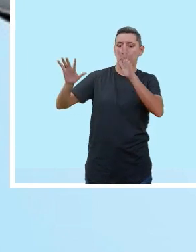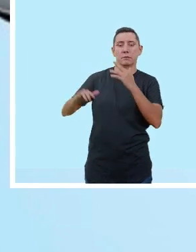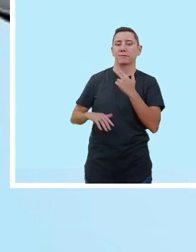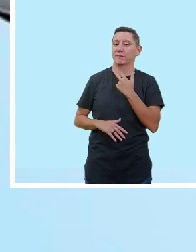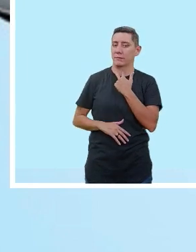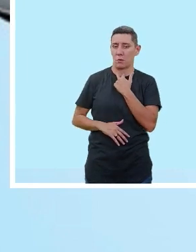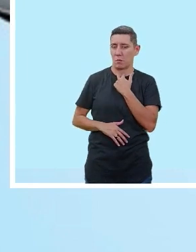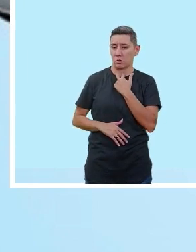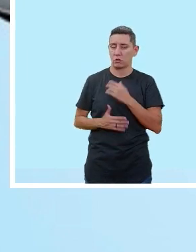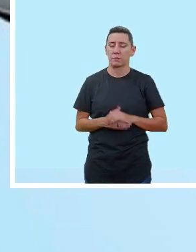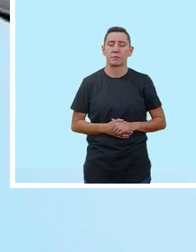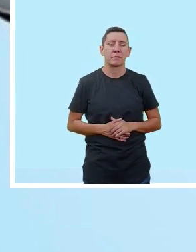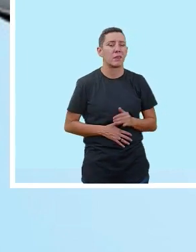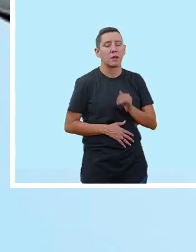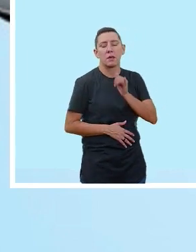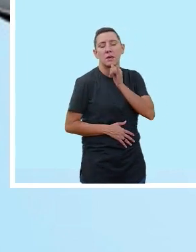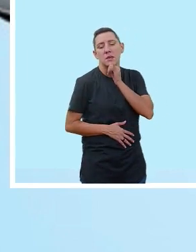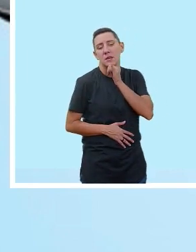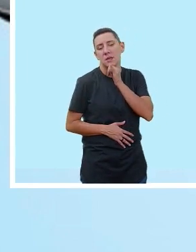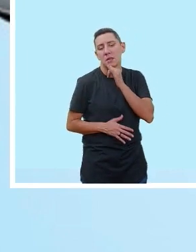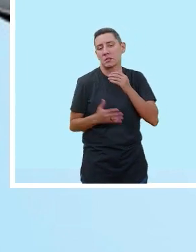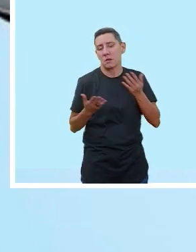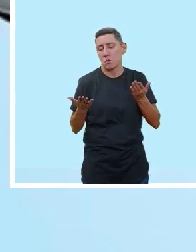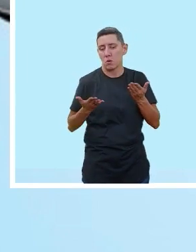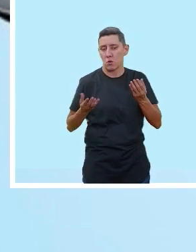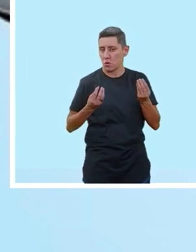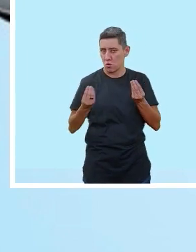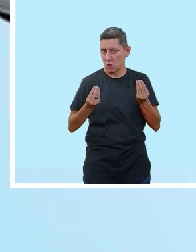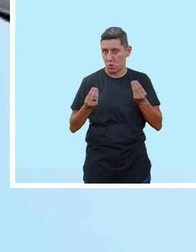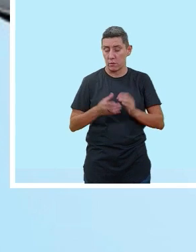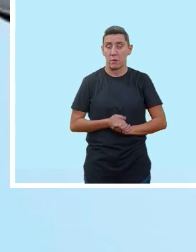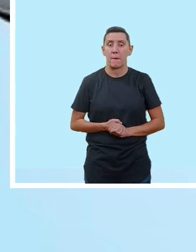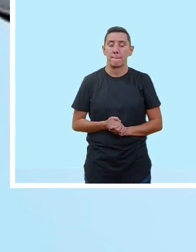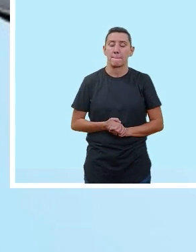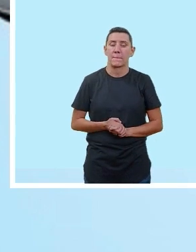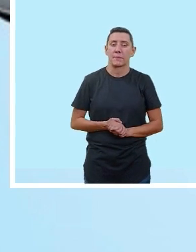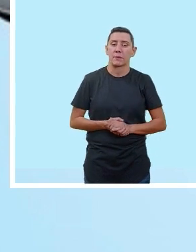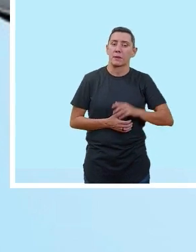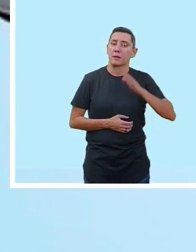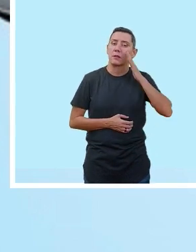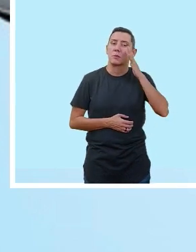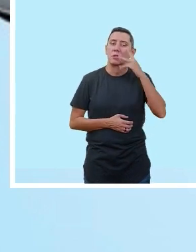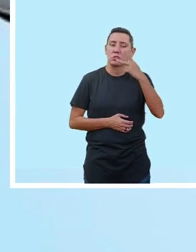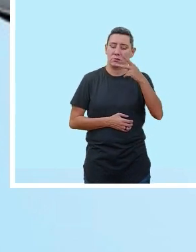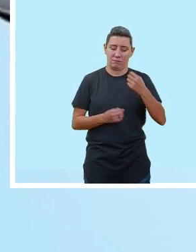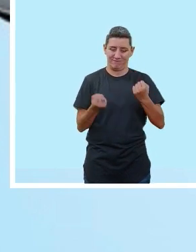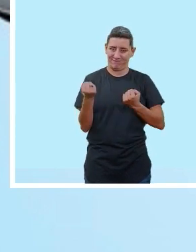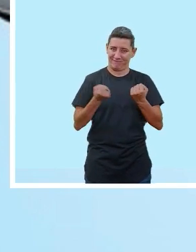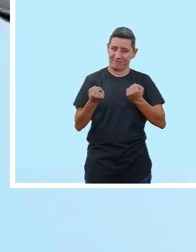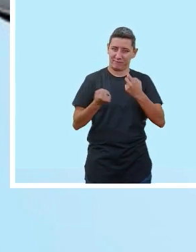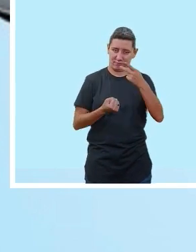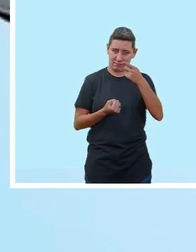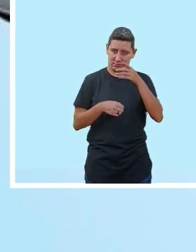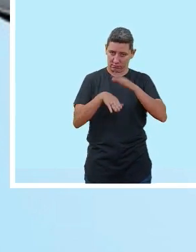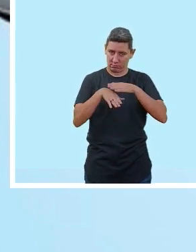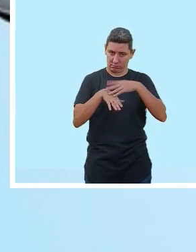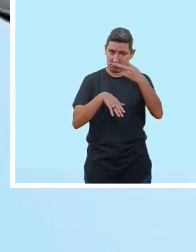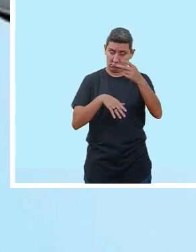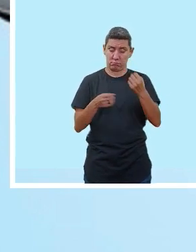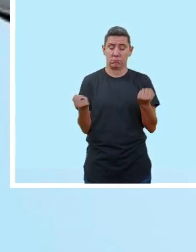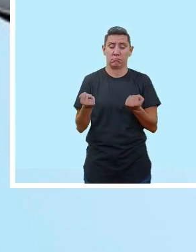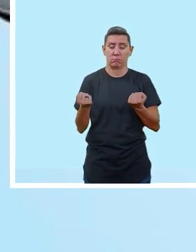dar um exemplo prático aqui, né? Se você retira o seu carro da garagem e você dirige para